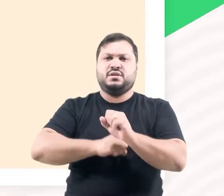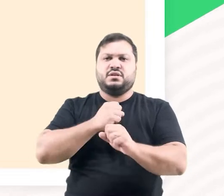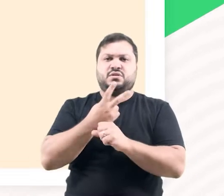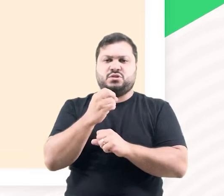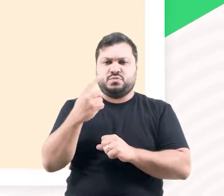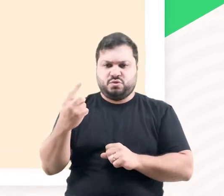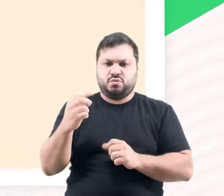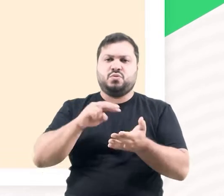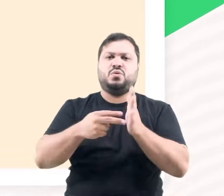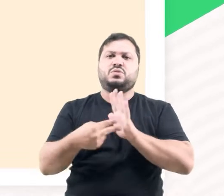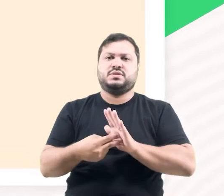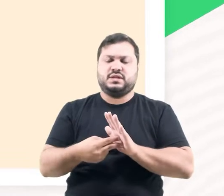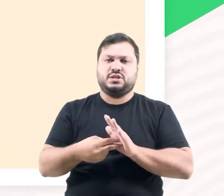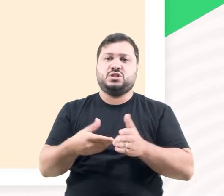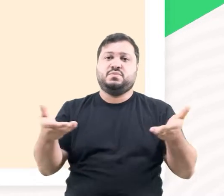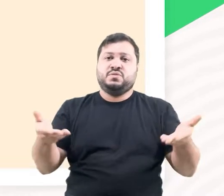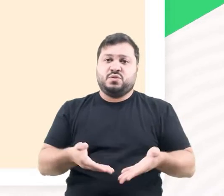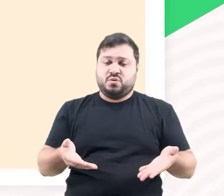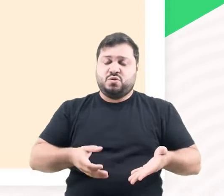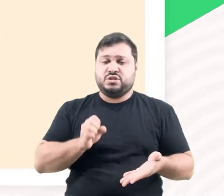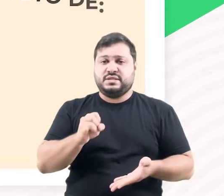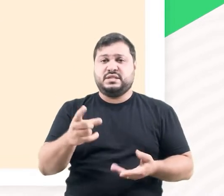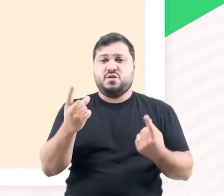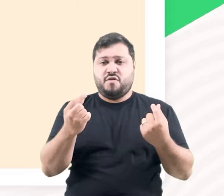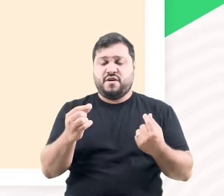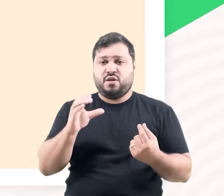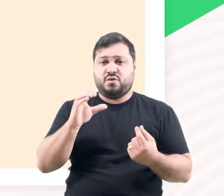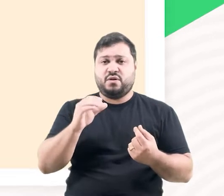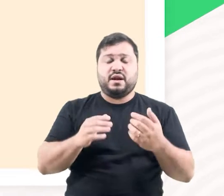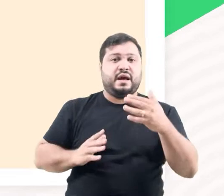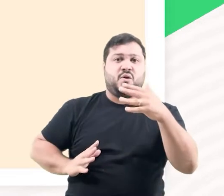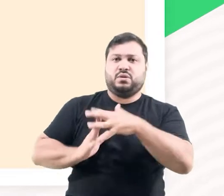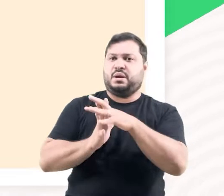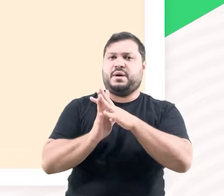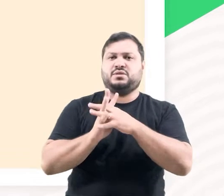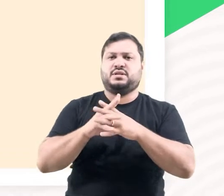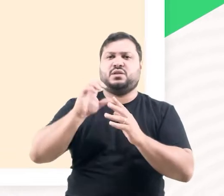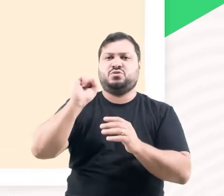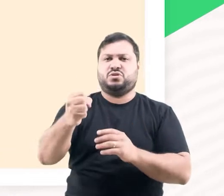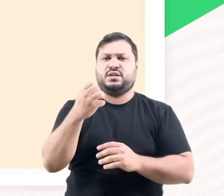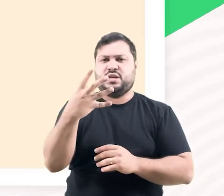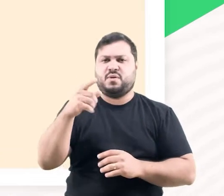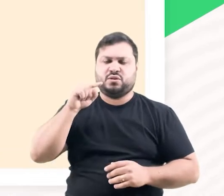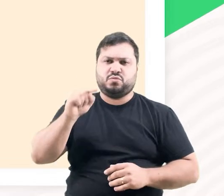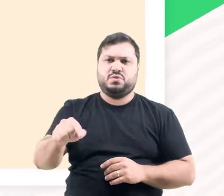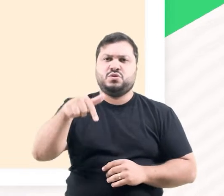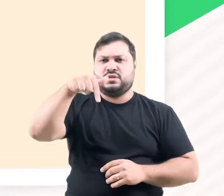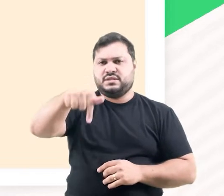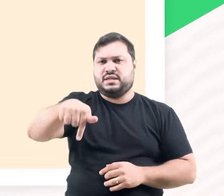10.259 de 2001. Ou seja, hoje, se o valor da causa ultrapassa o teto de R$